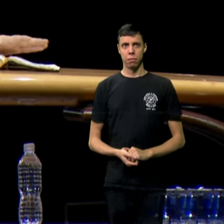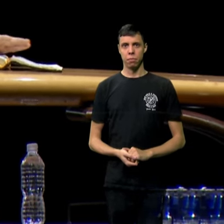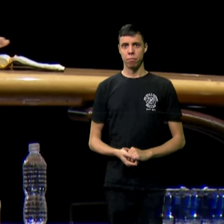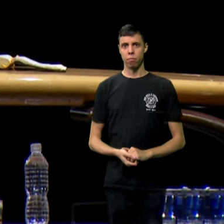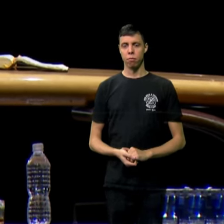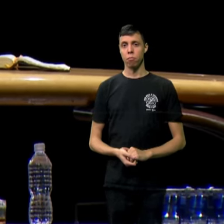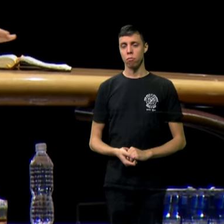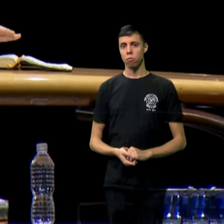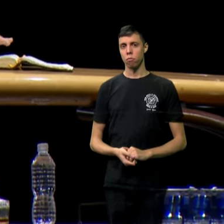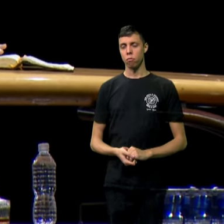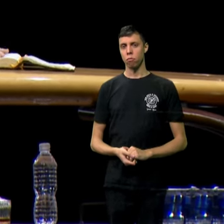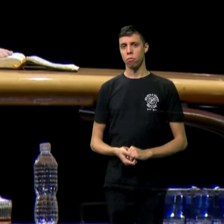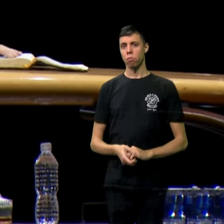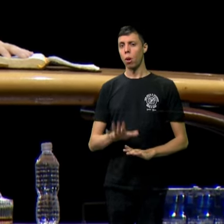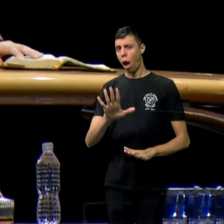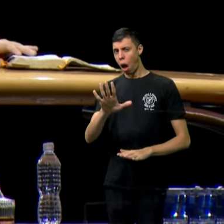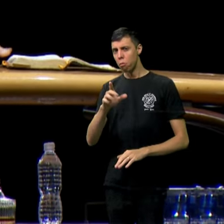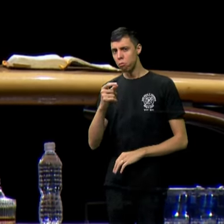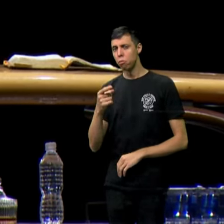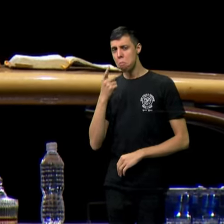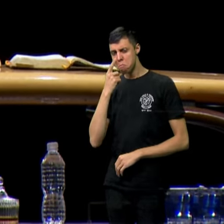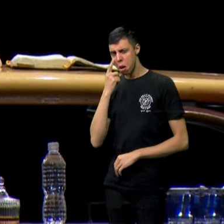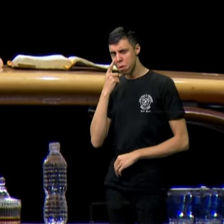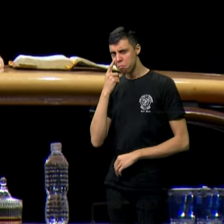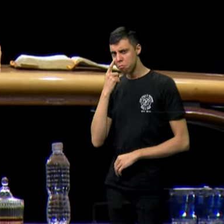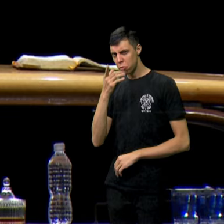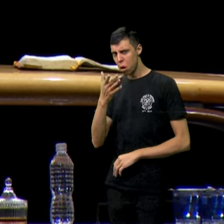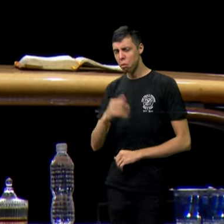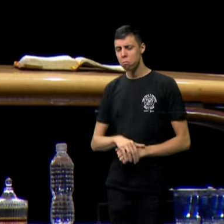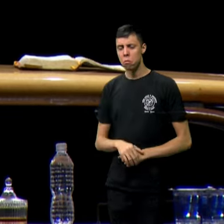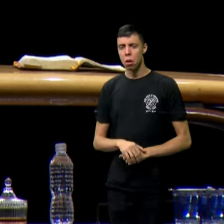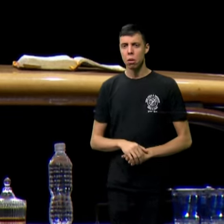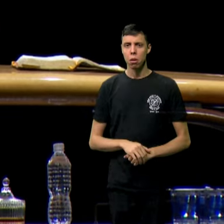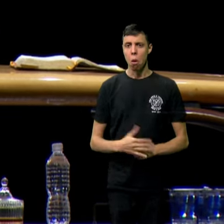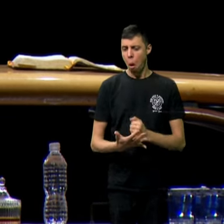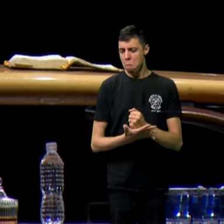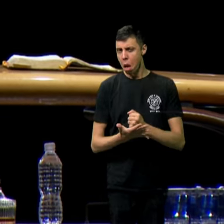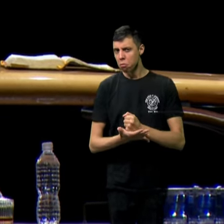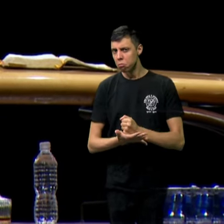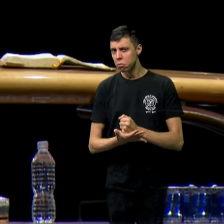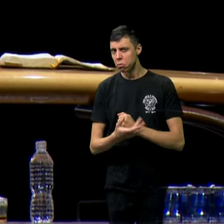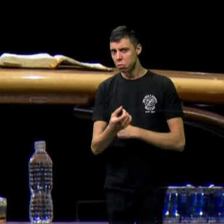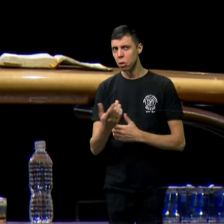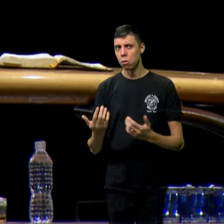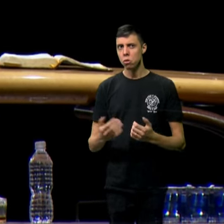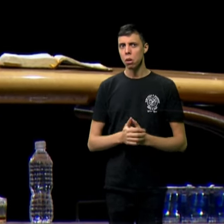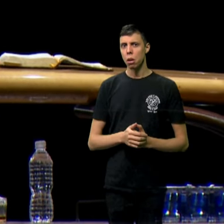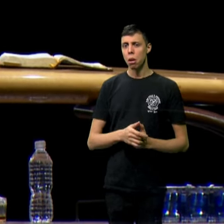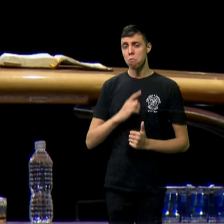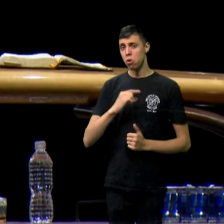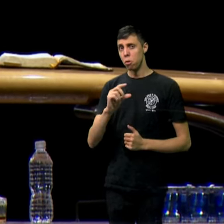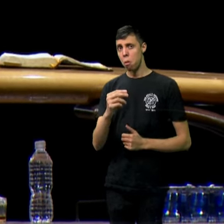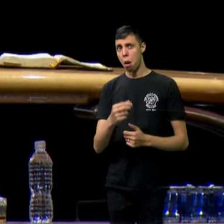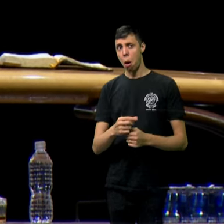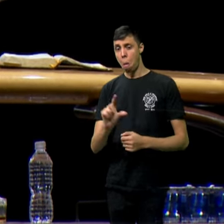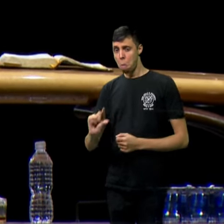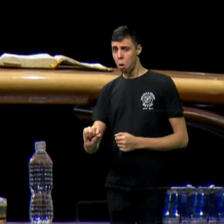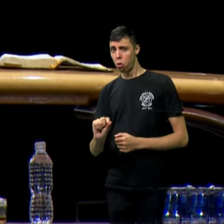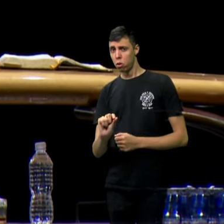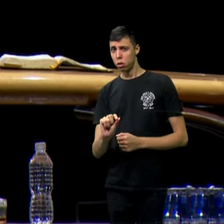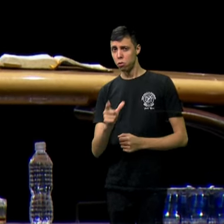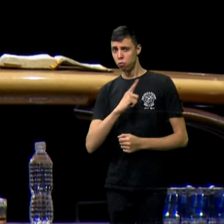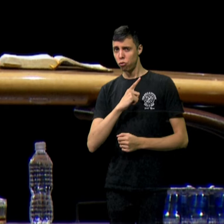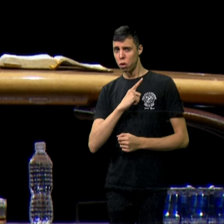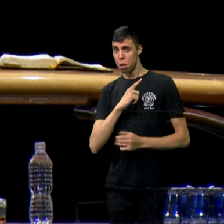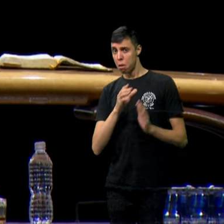Olha aqui como funciona o princípio. Deus só precisa de algo que você dê nas mãos, e ela sopra